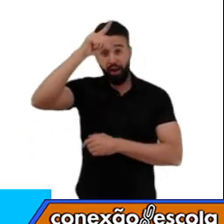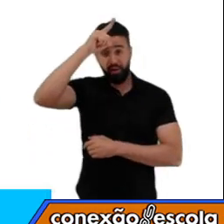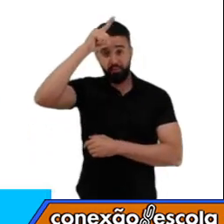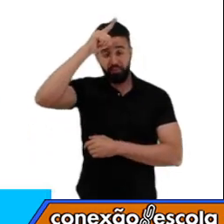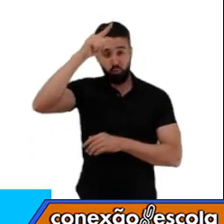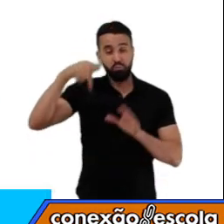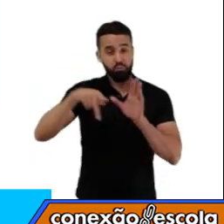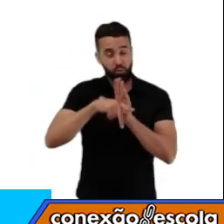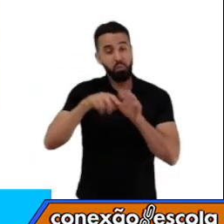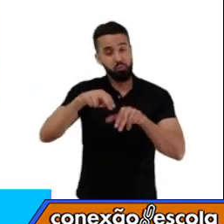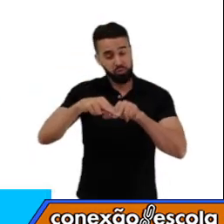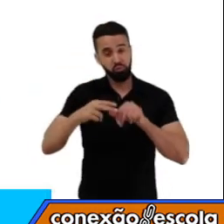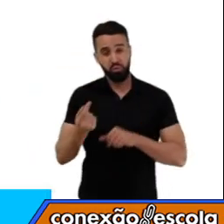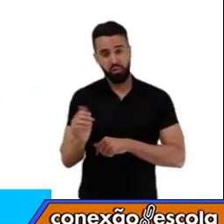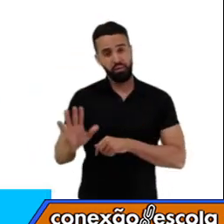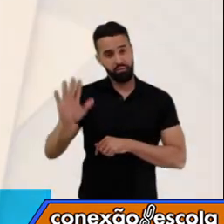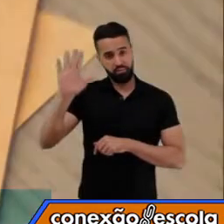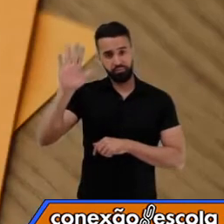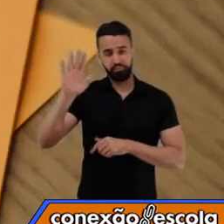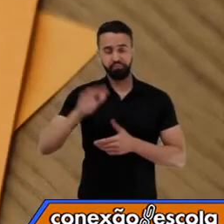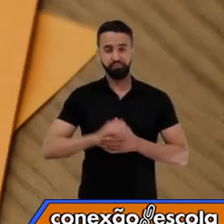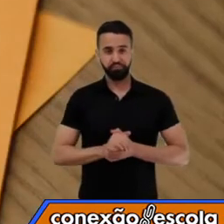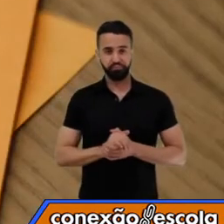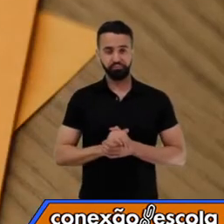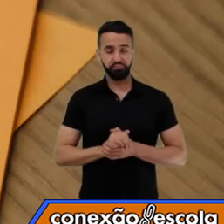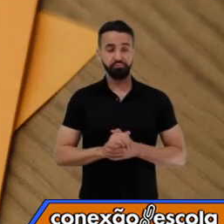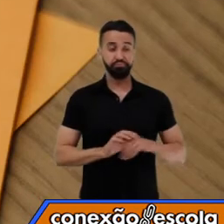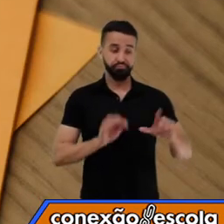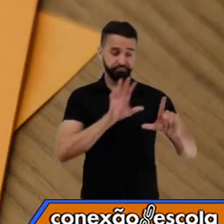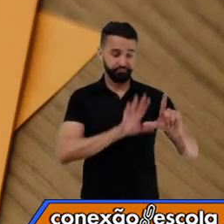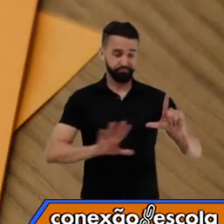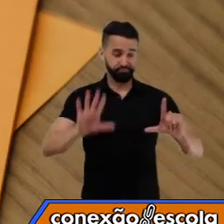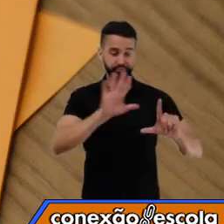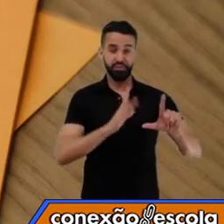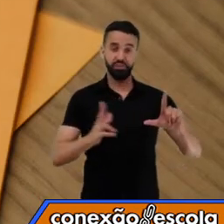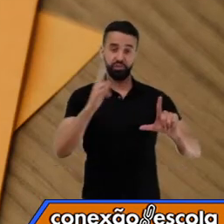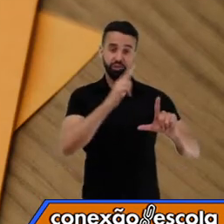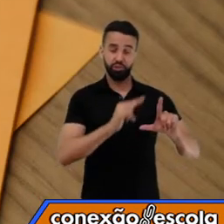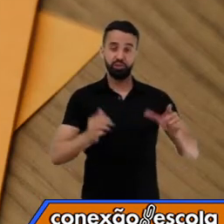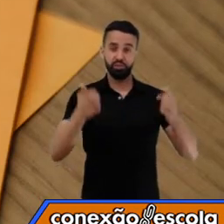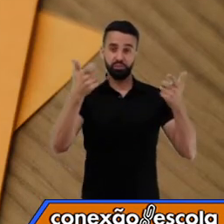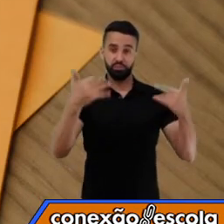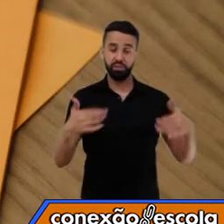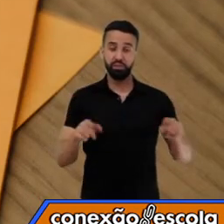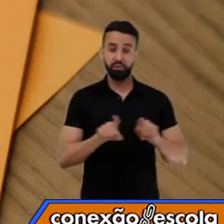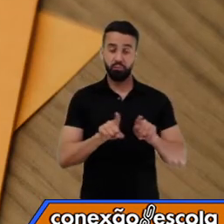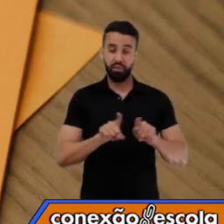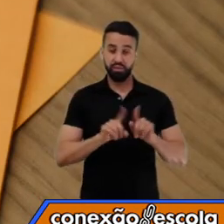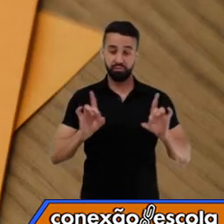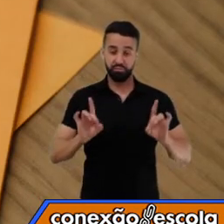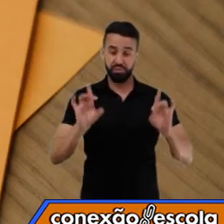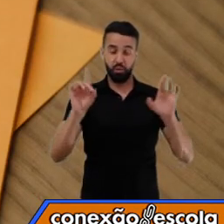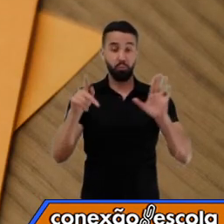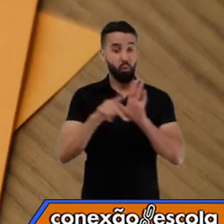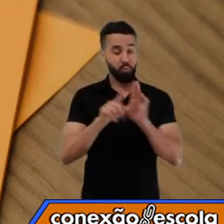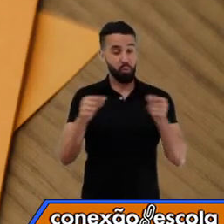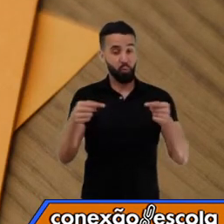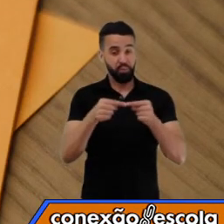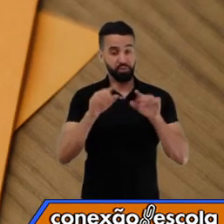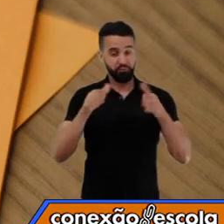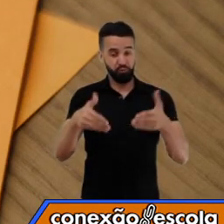que eles estão mais caros então nessa charge foi explicada uma situação especial de um país